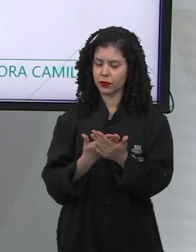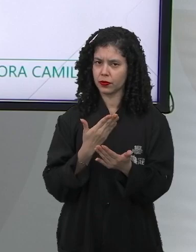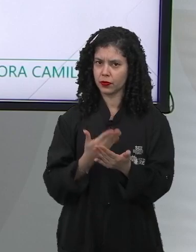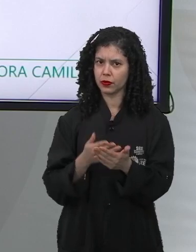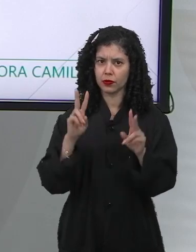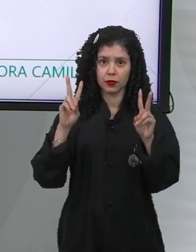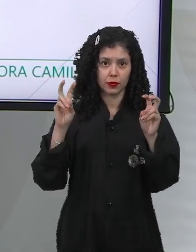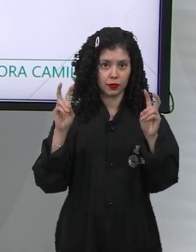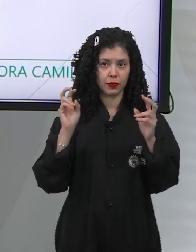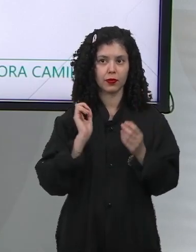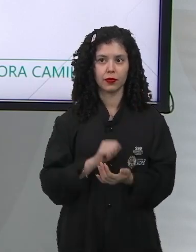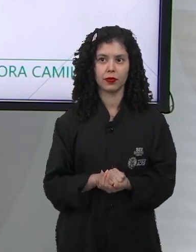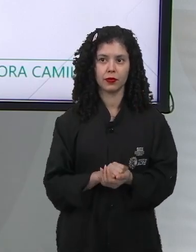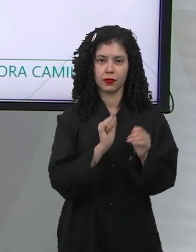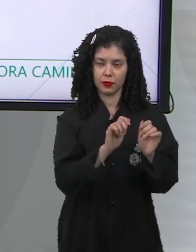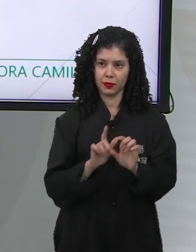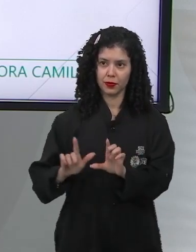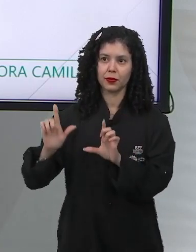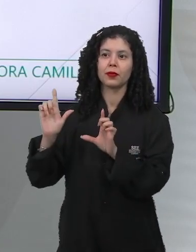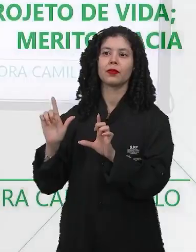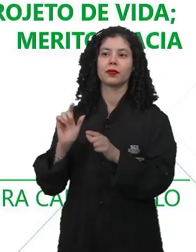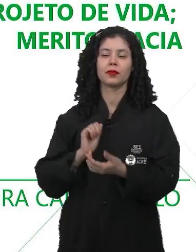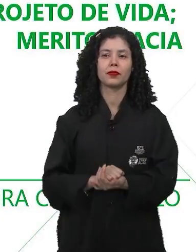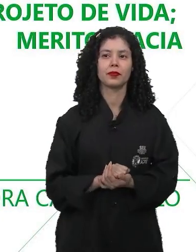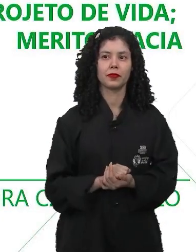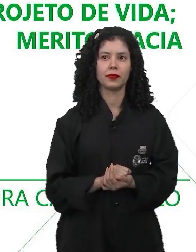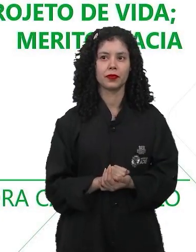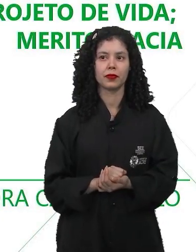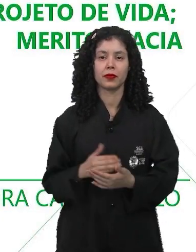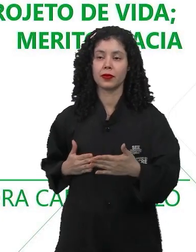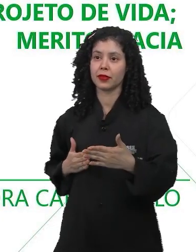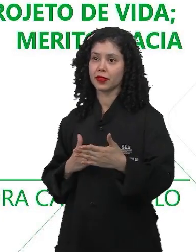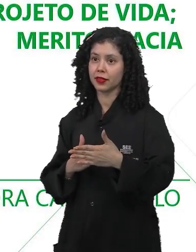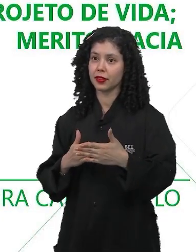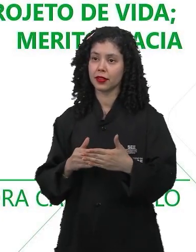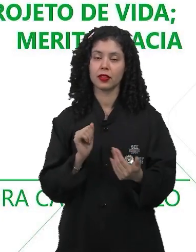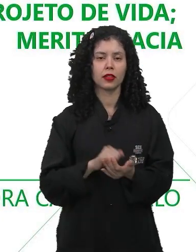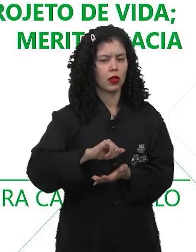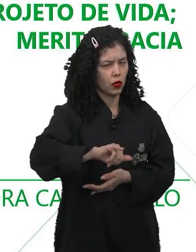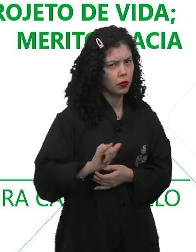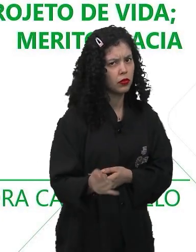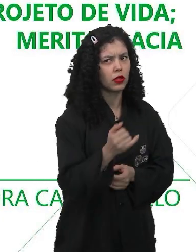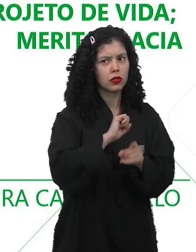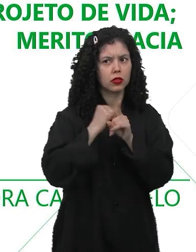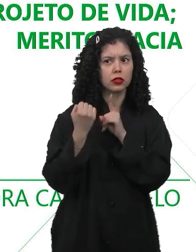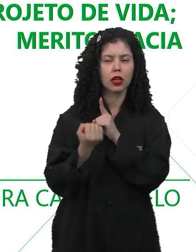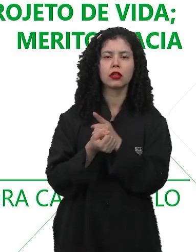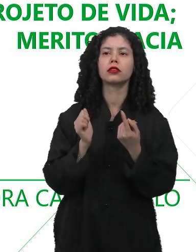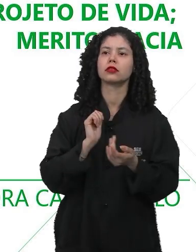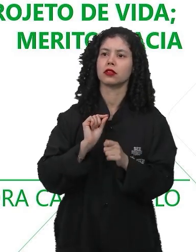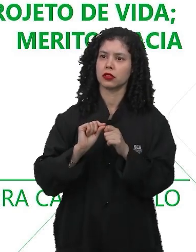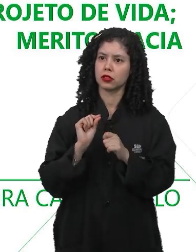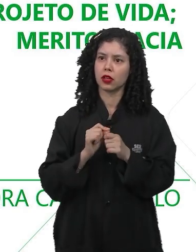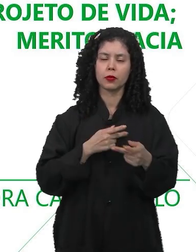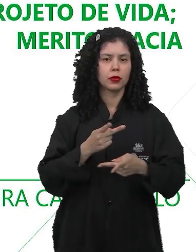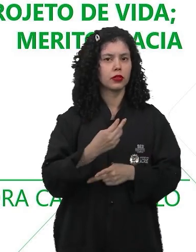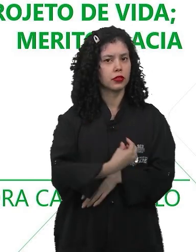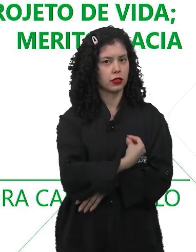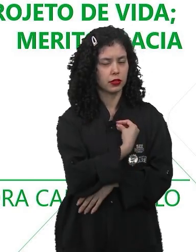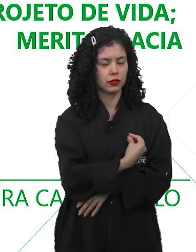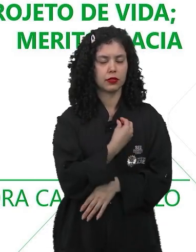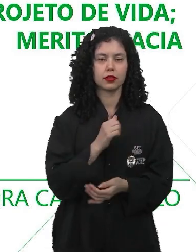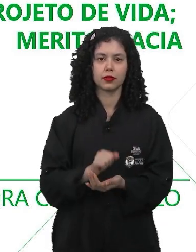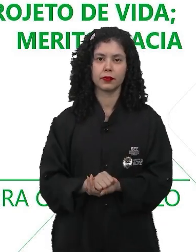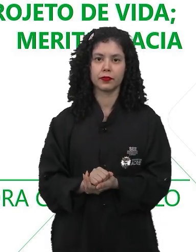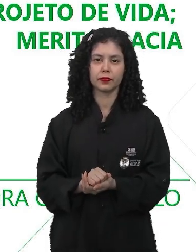estudar sobre, acompanhem comigo aqui na tela, limites e oportunidades sociais na realização do